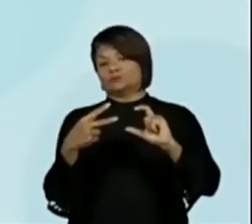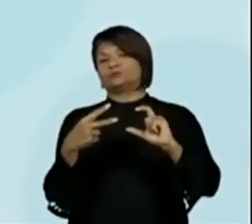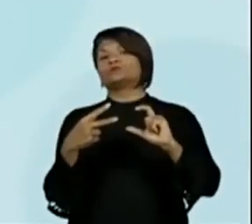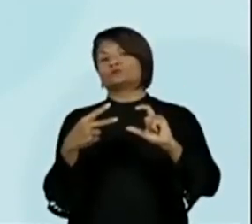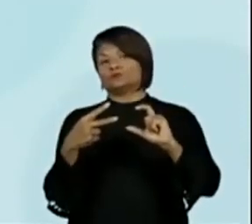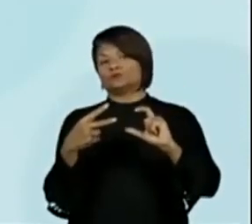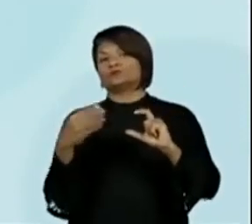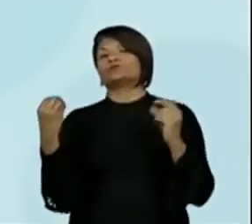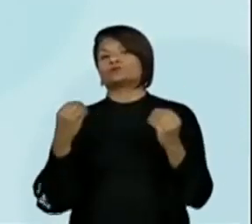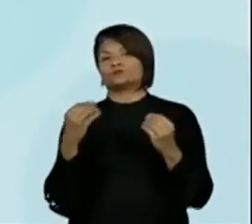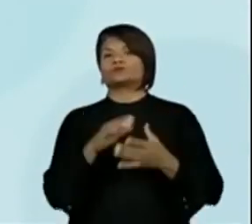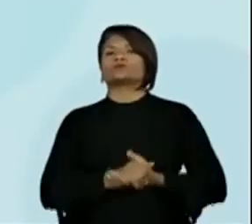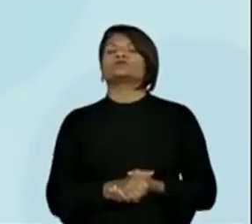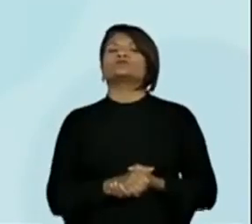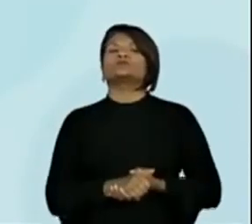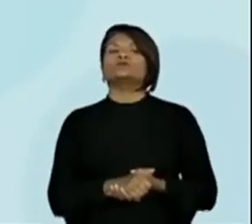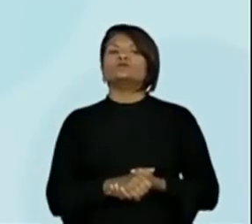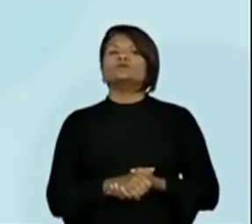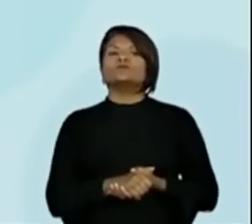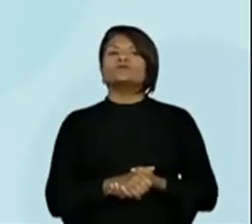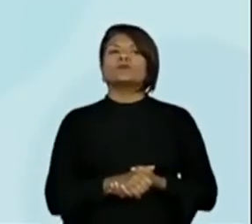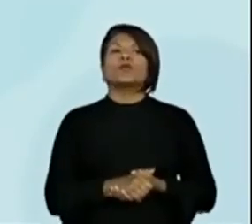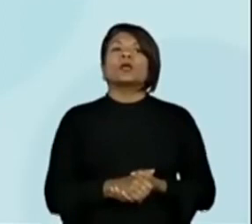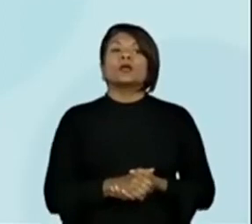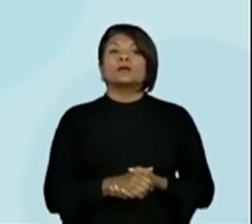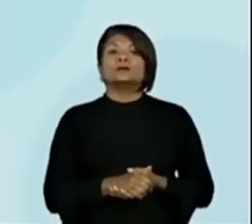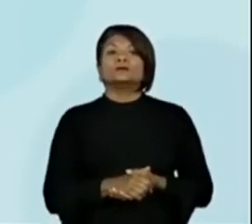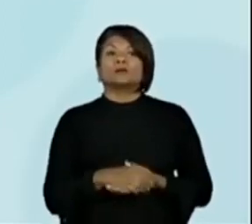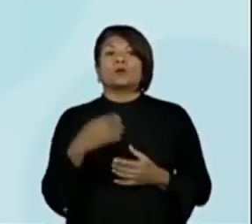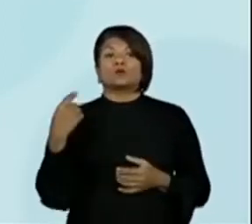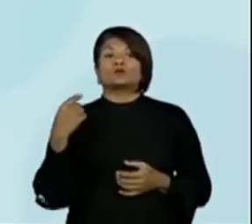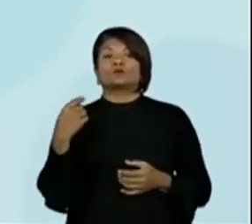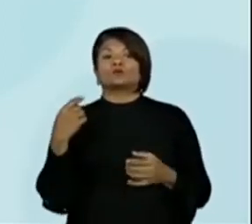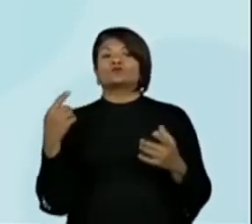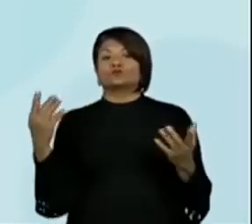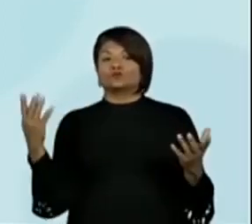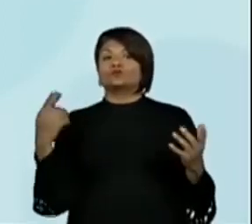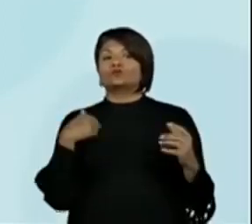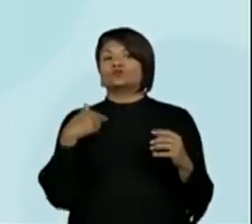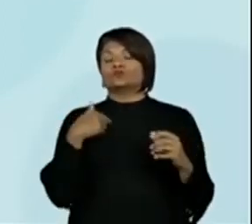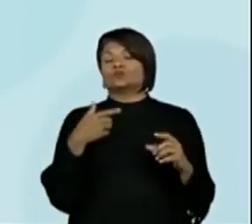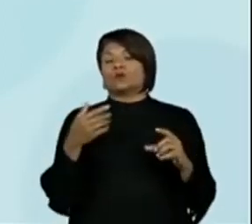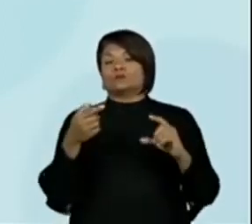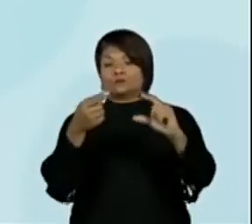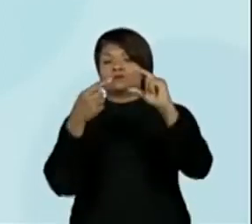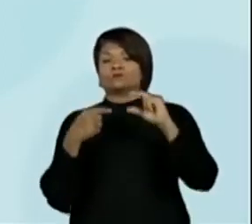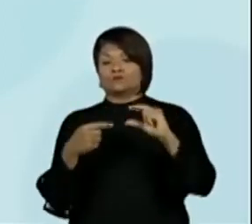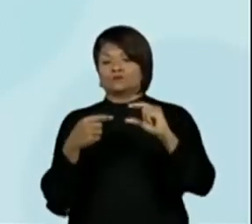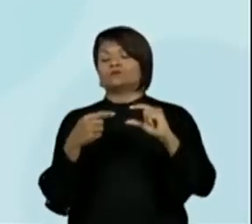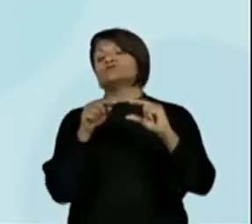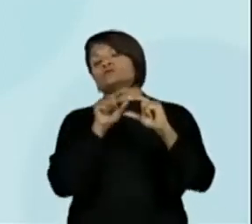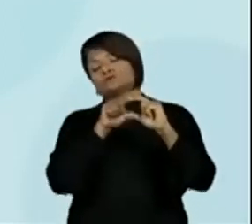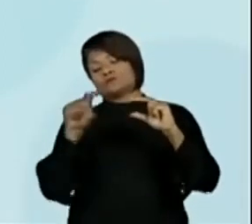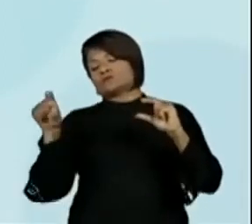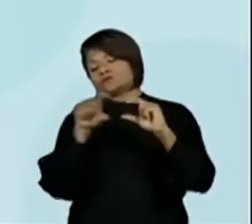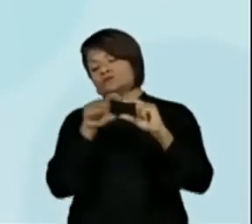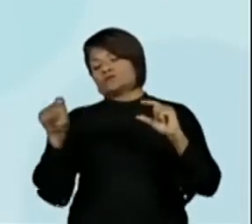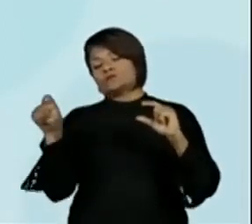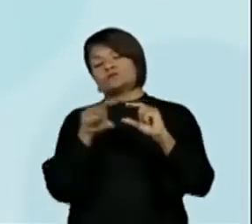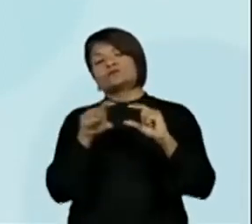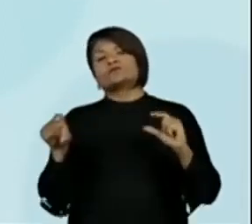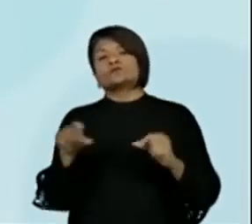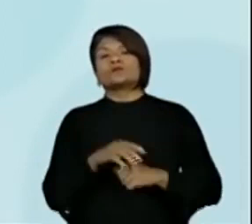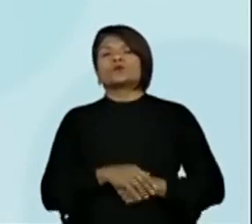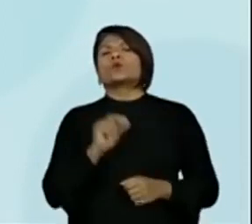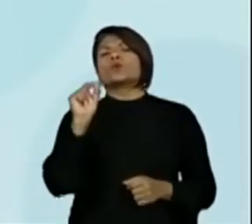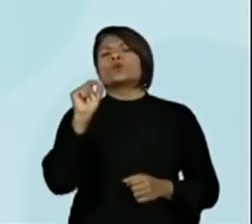de fazer, né? Então, vamos voltar aqui para o primeiro parágrafo do modo de fazer, ó. Sobre o que trata esse primeiro parágrafo, ó. Numa panela